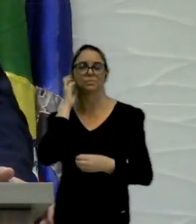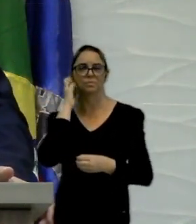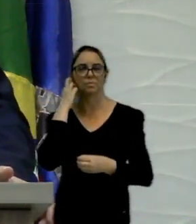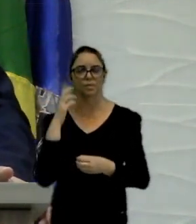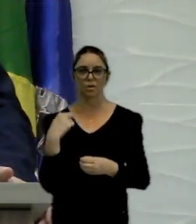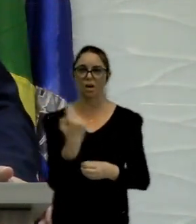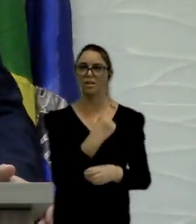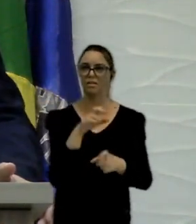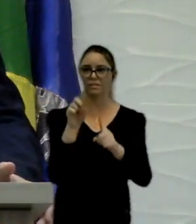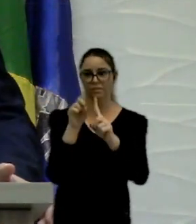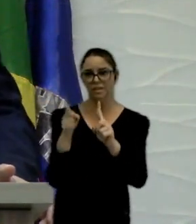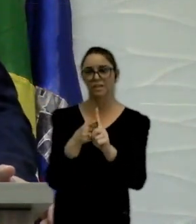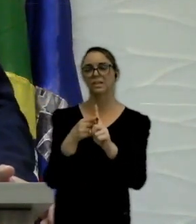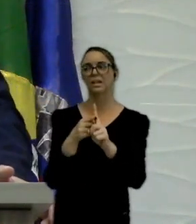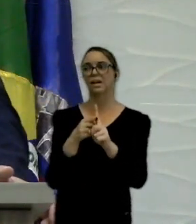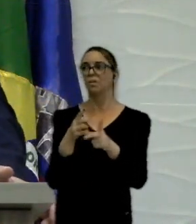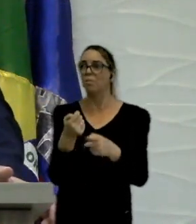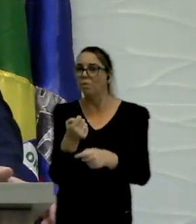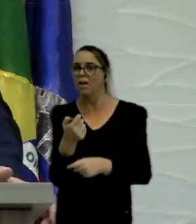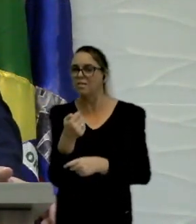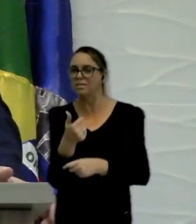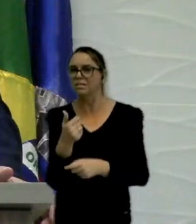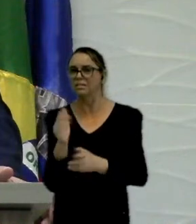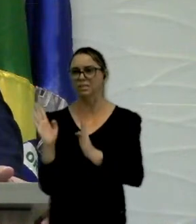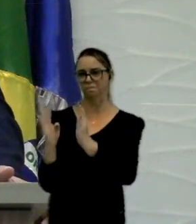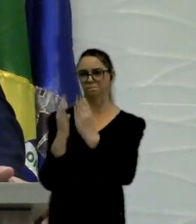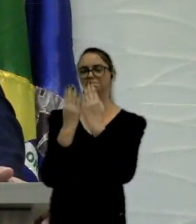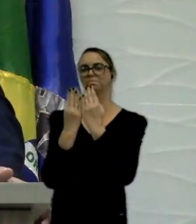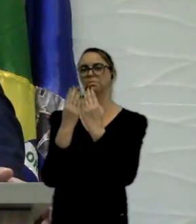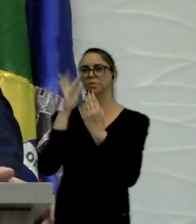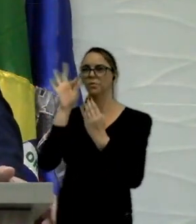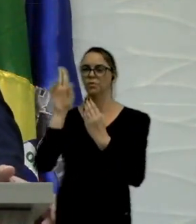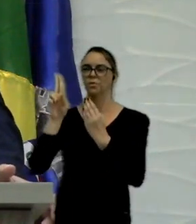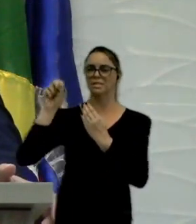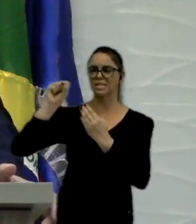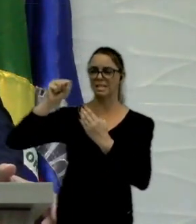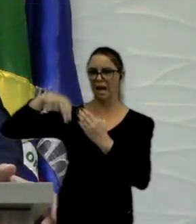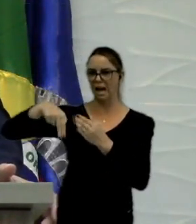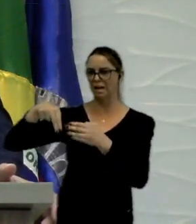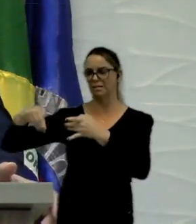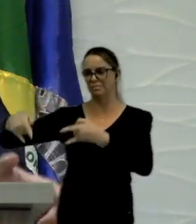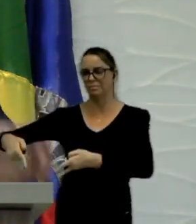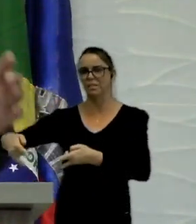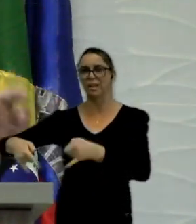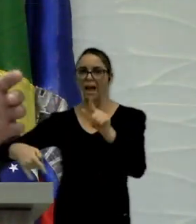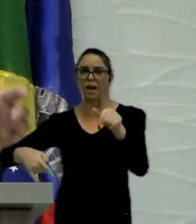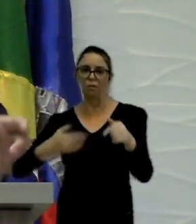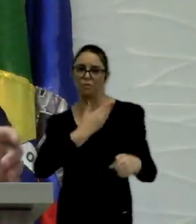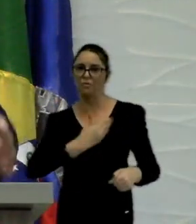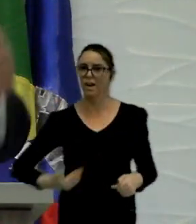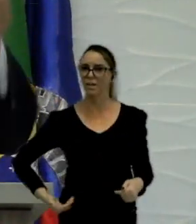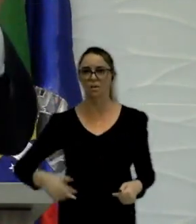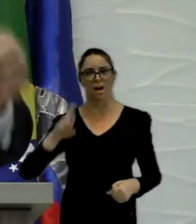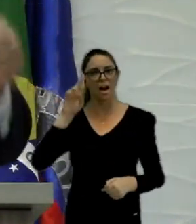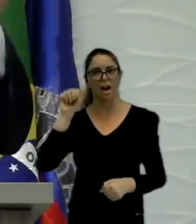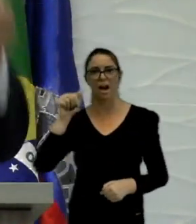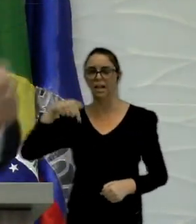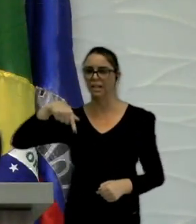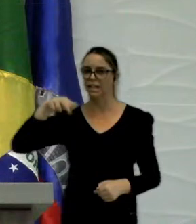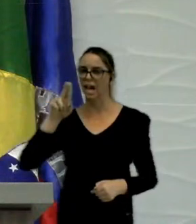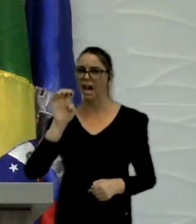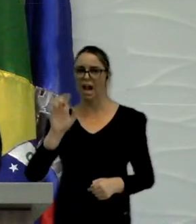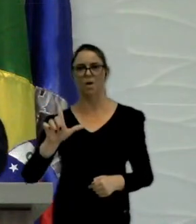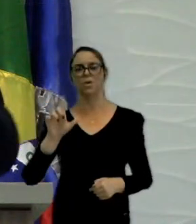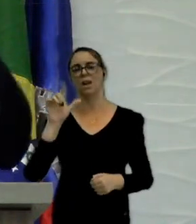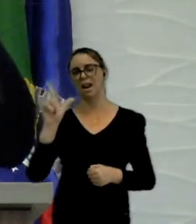nos próximos meses vão fechar totalmente os leitos da fusão, porque é esse o governo Raquel Lira. Então veja a dificuldade dos municípios do